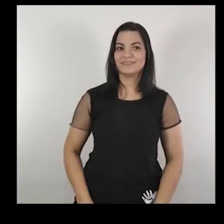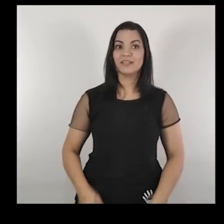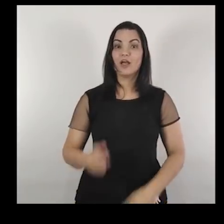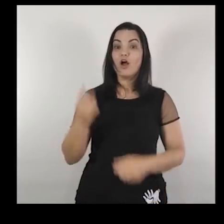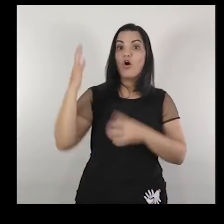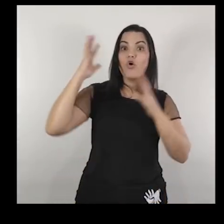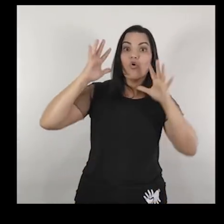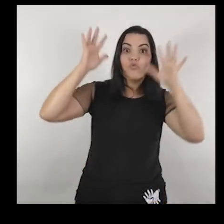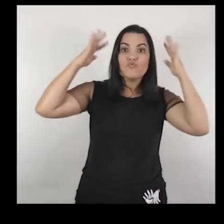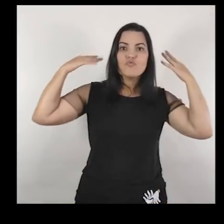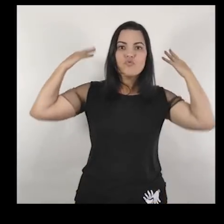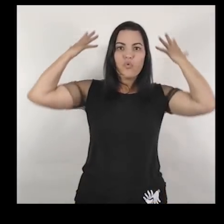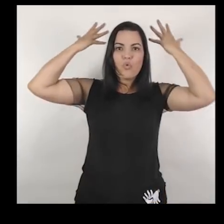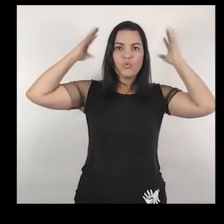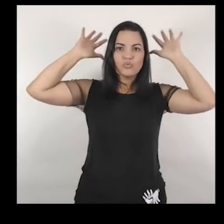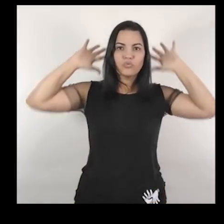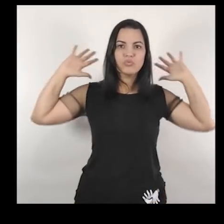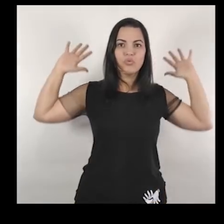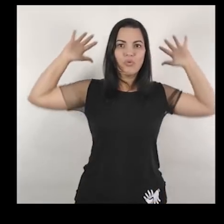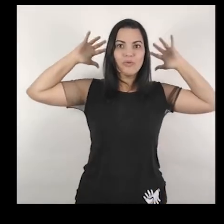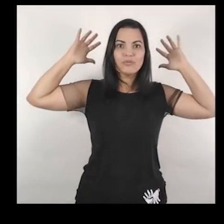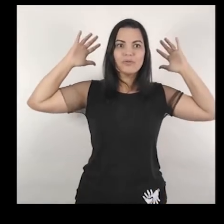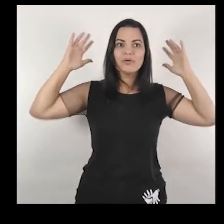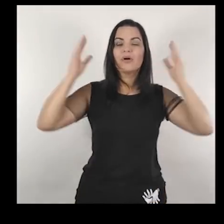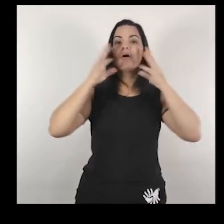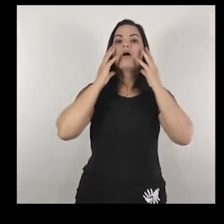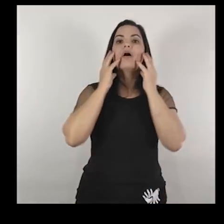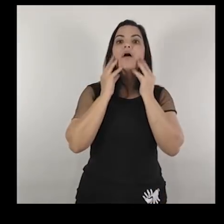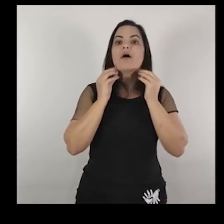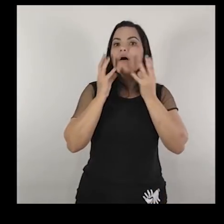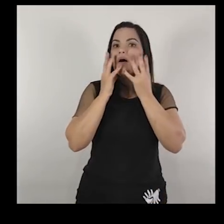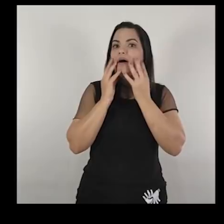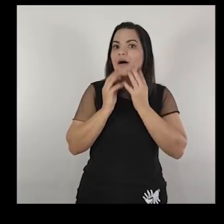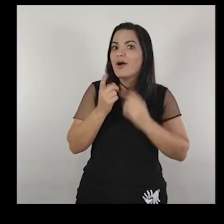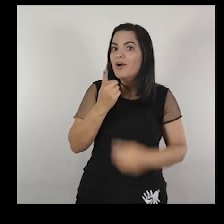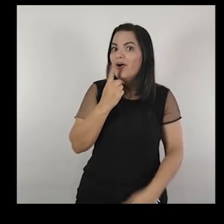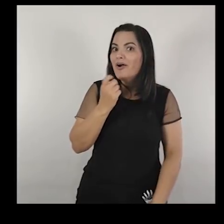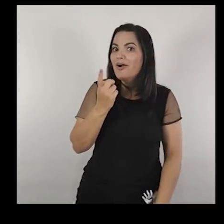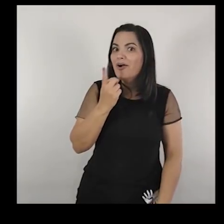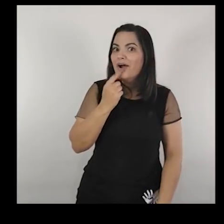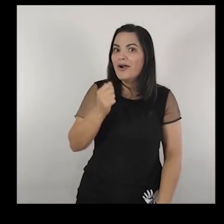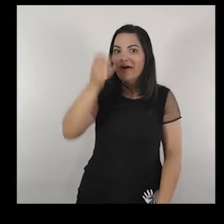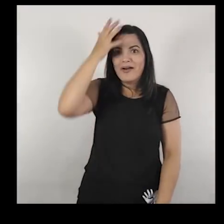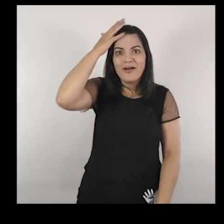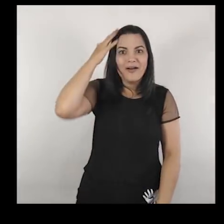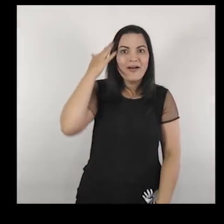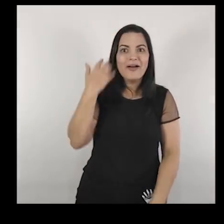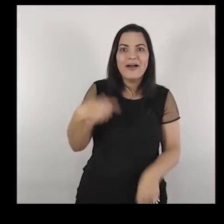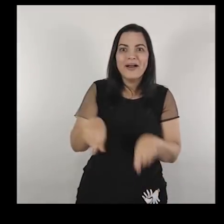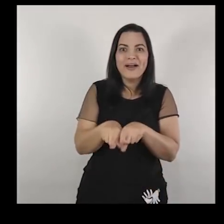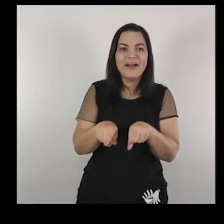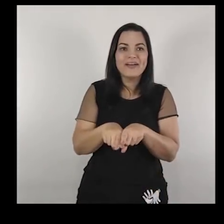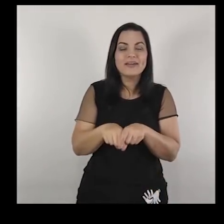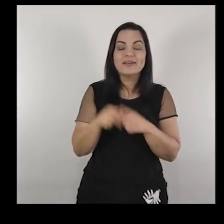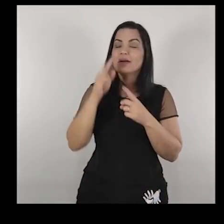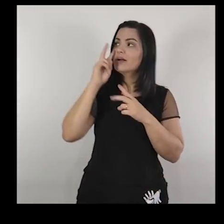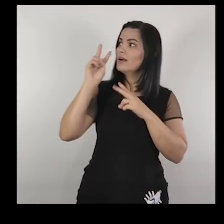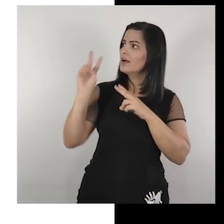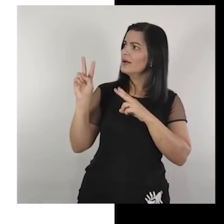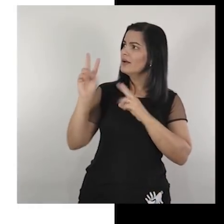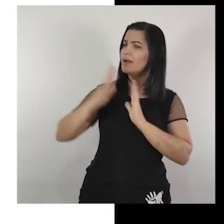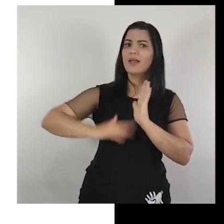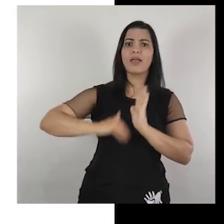holandês. Olha só que legal esse fundo que ele fez. A barba e o cabelo dele eram ruivos. Olha que